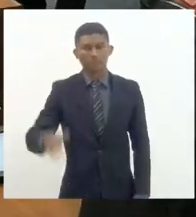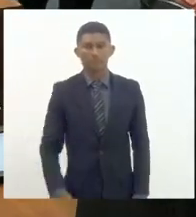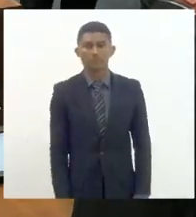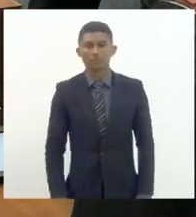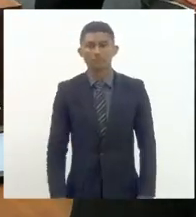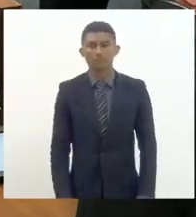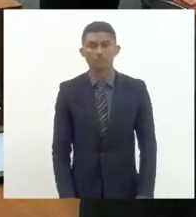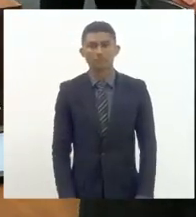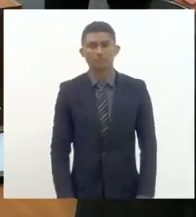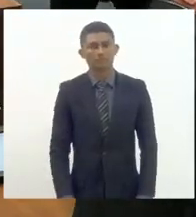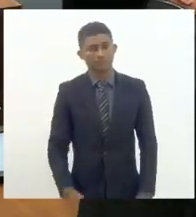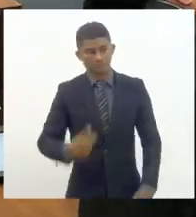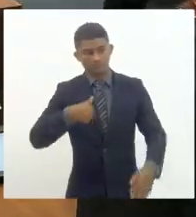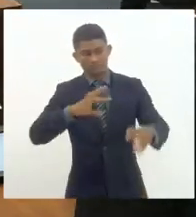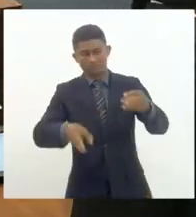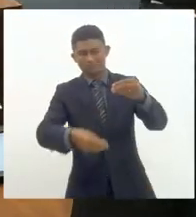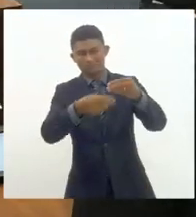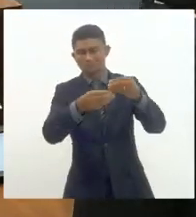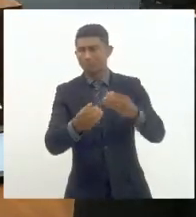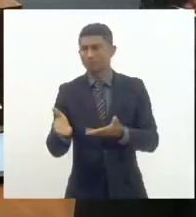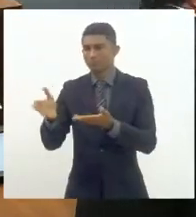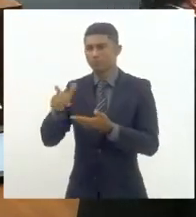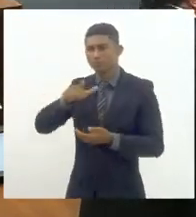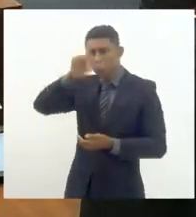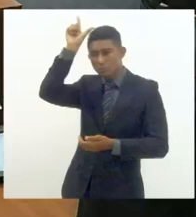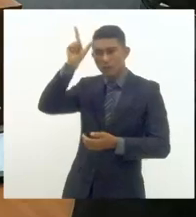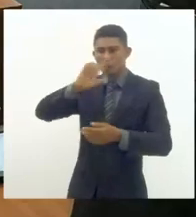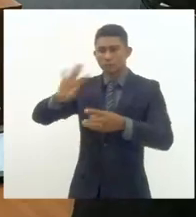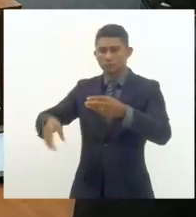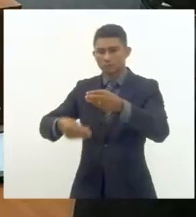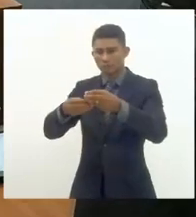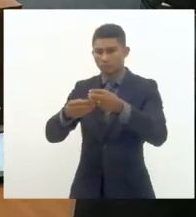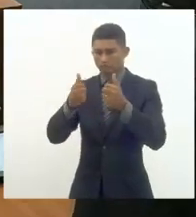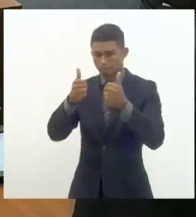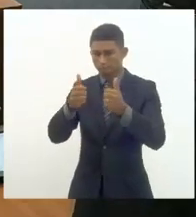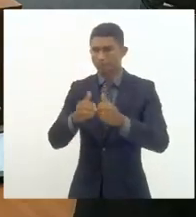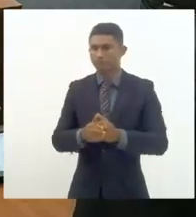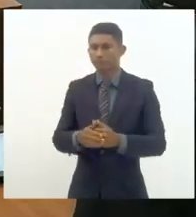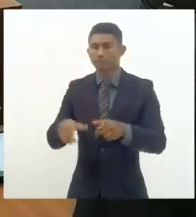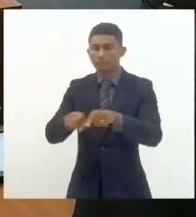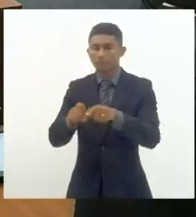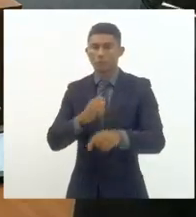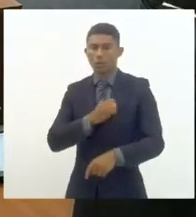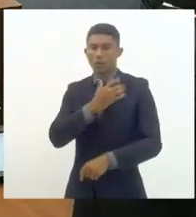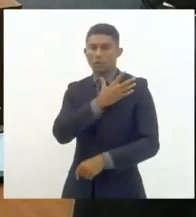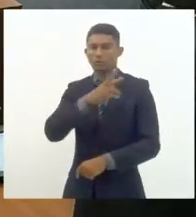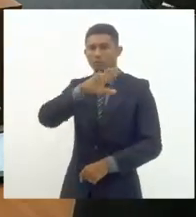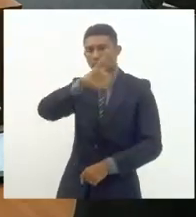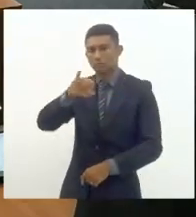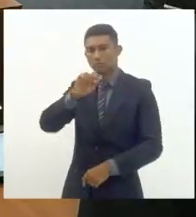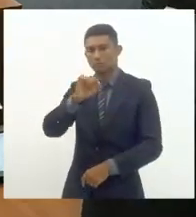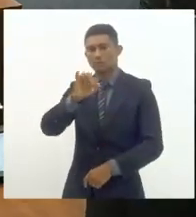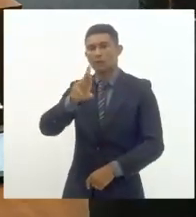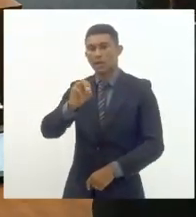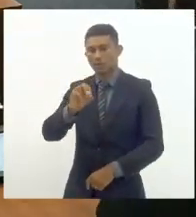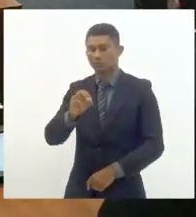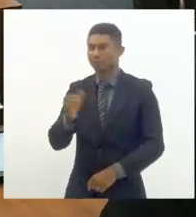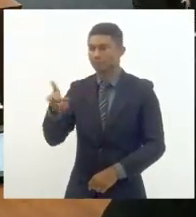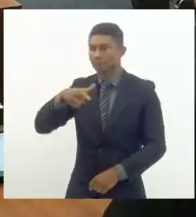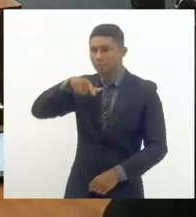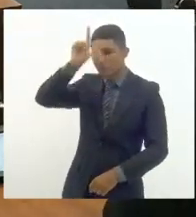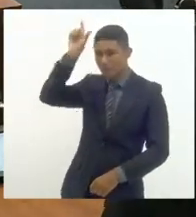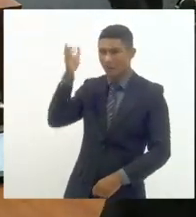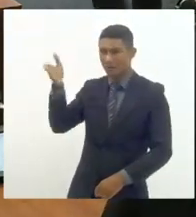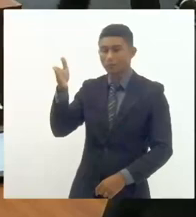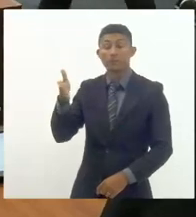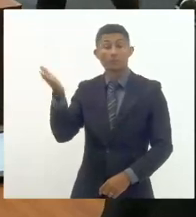me permite só um adendo dirigir ao deputado Luiz Paulo. Deputado Luiz Paulo e deputado Coronel Jair. Deputado Luiz Paulo, no